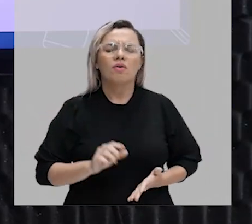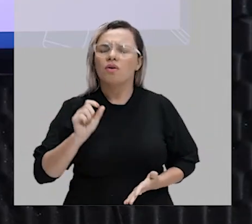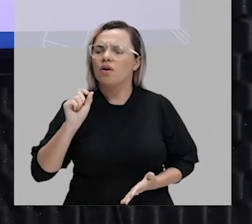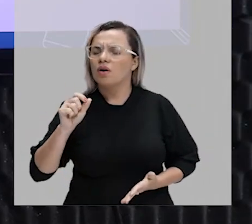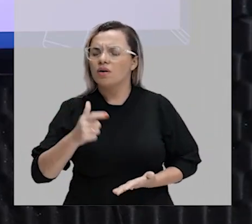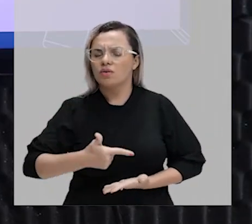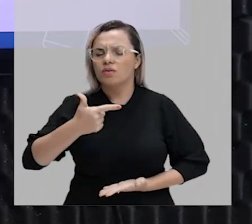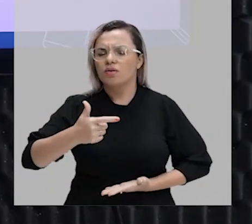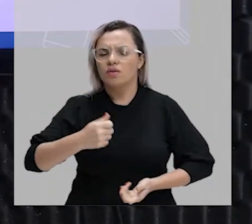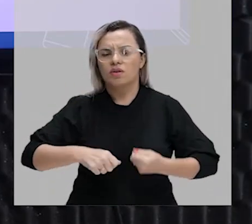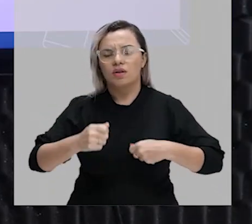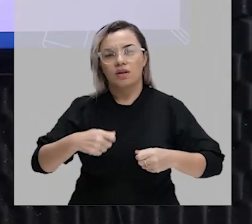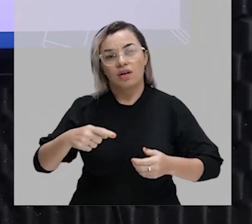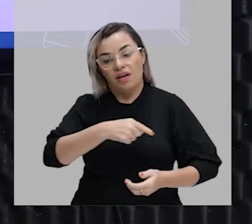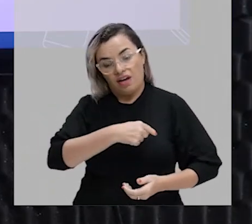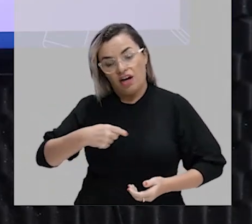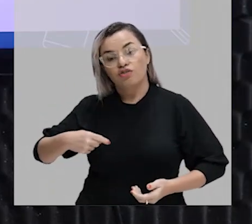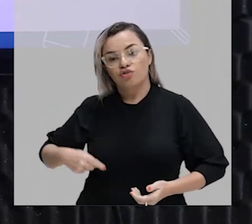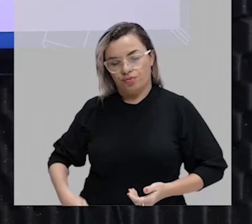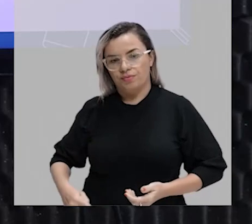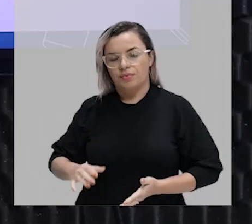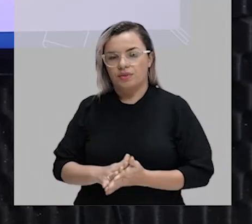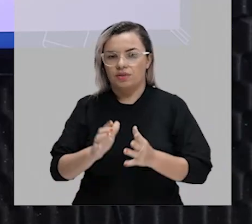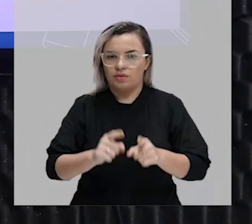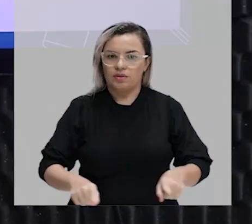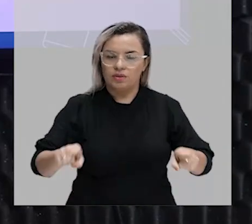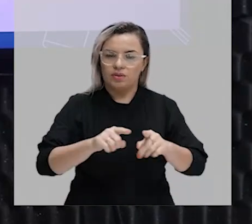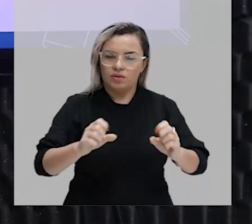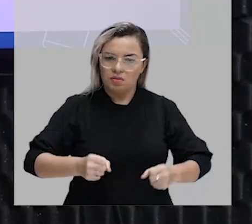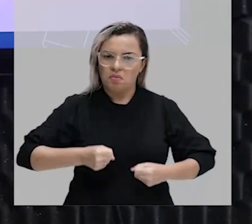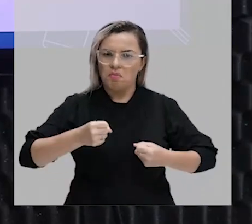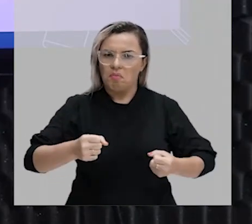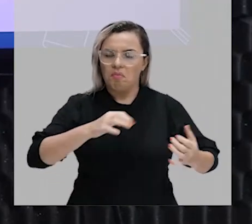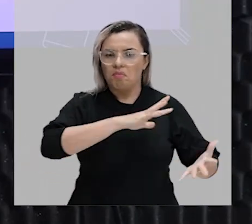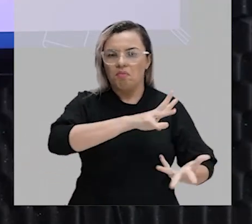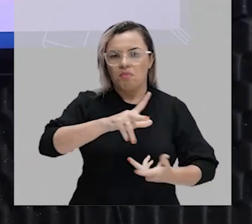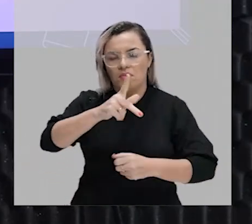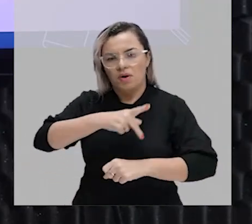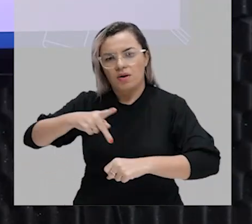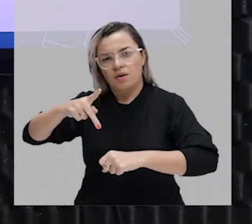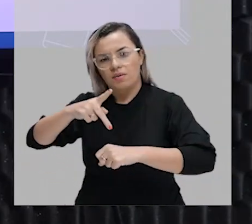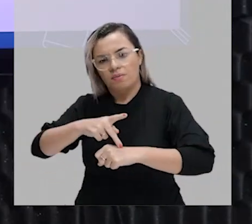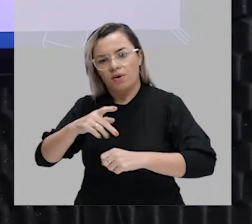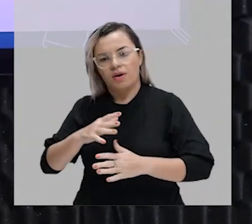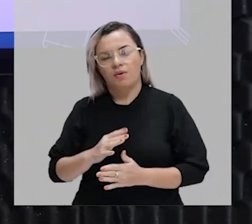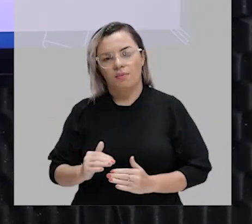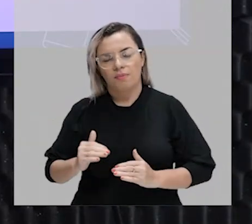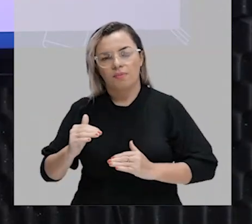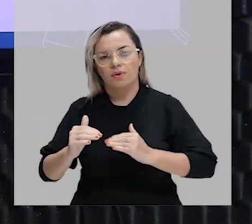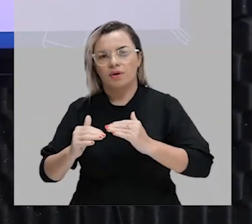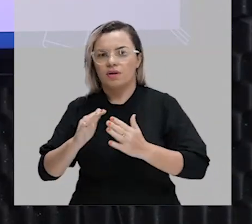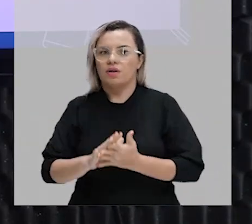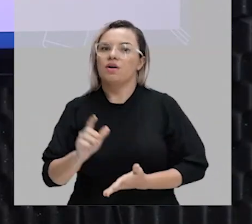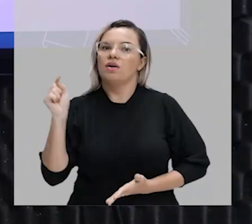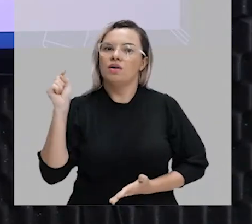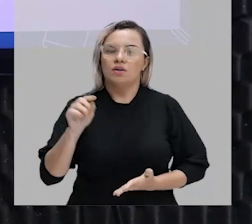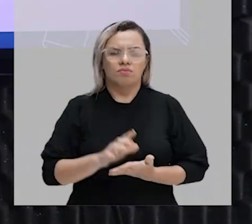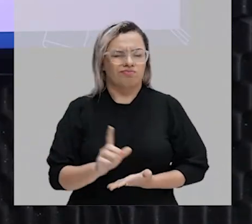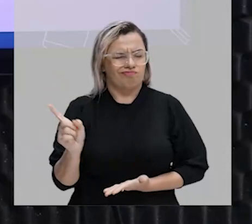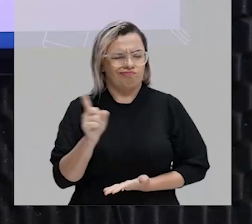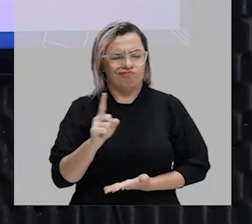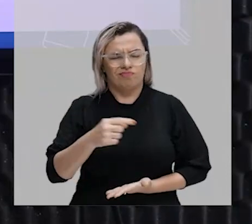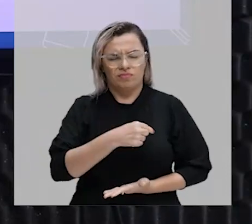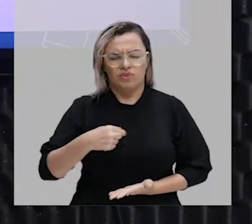mundo? A segunda maior economia é a China, galera, tá? Também é uma potência global, embora seja um país emergente, mas a gente não vai falar sobre a China porque nós